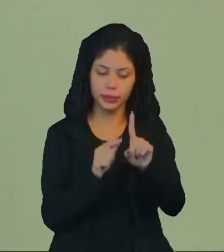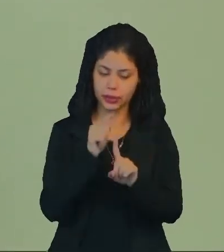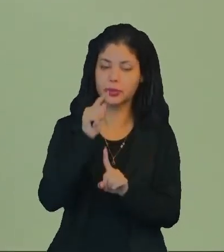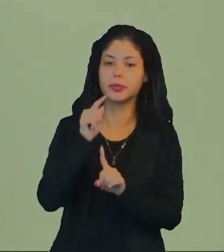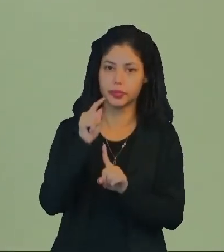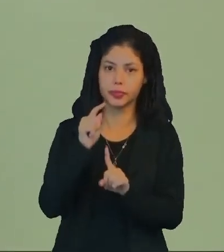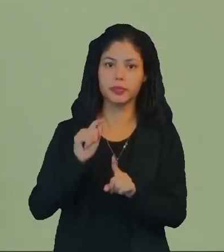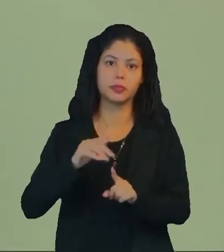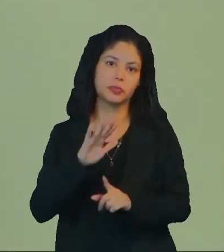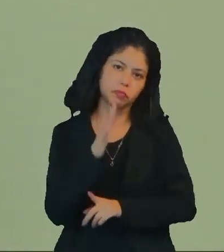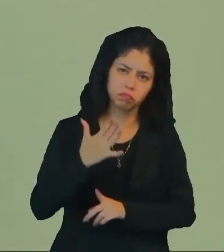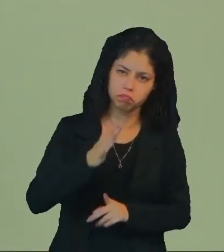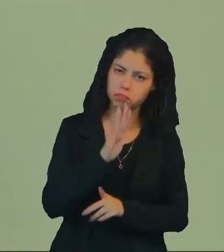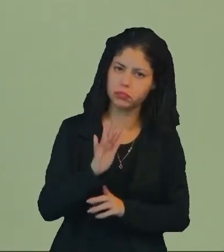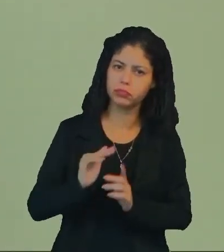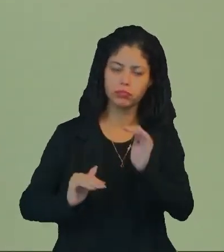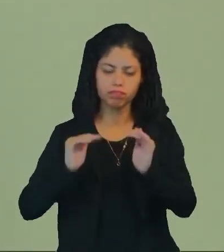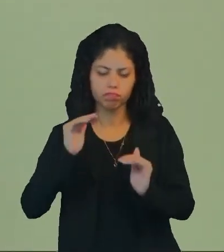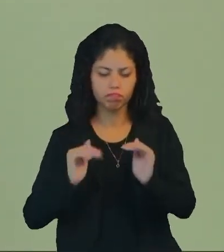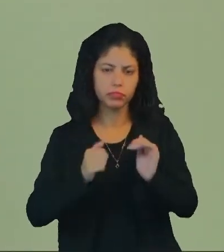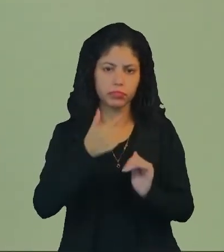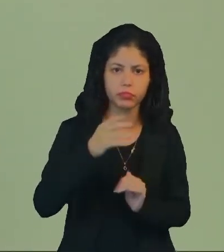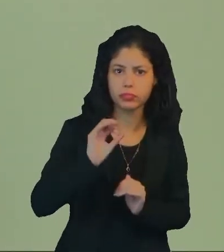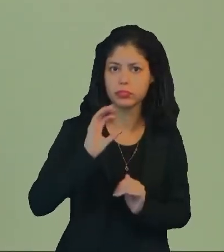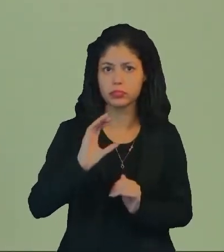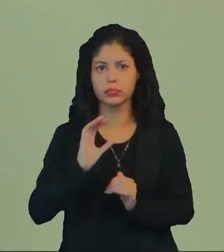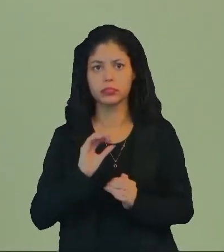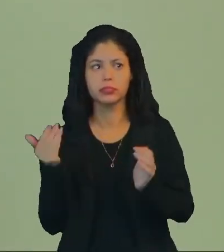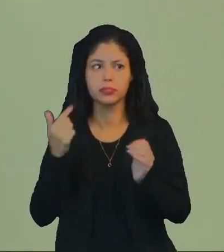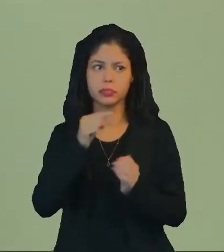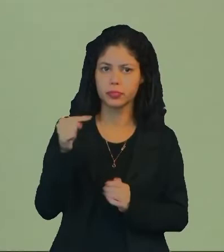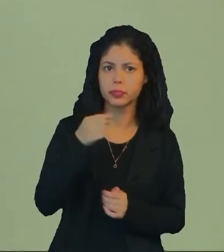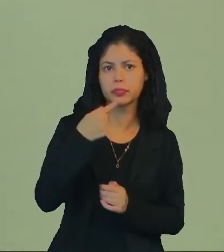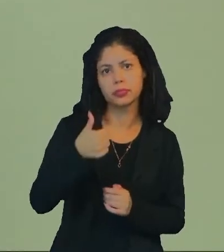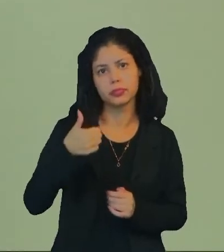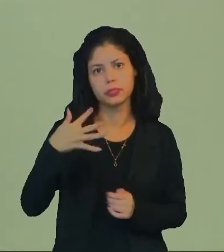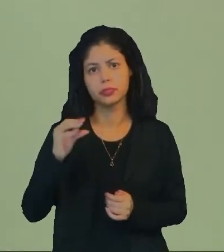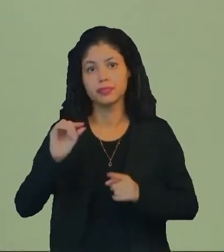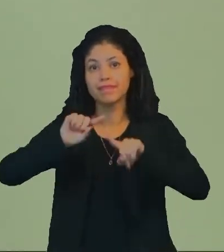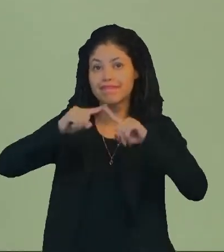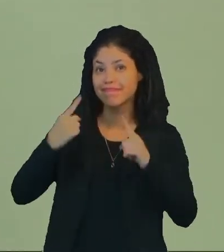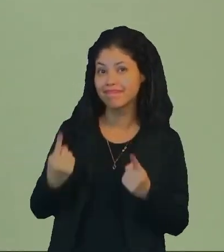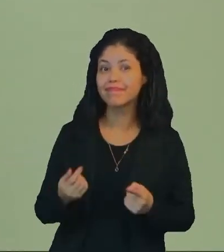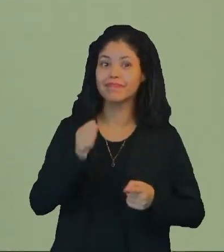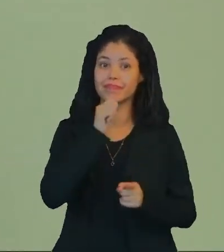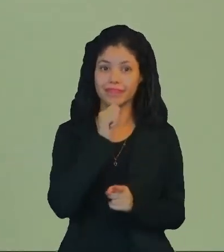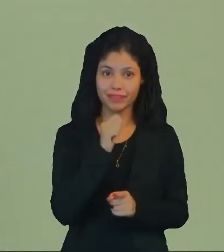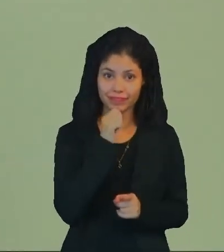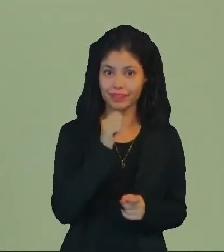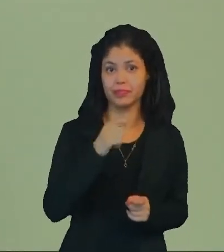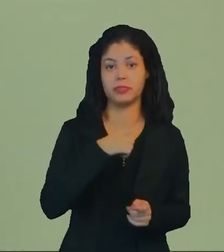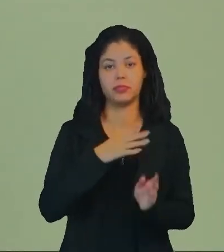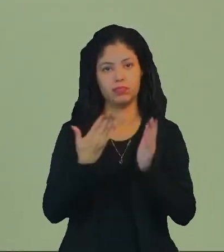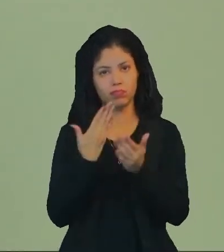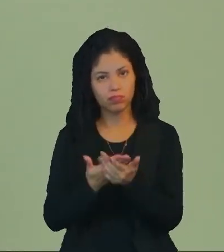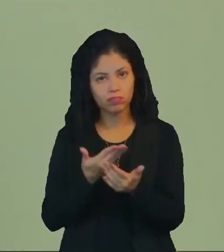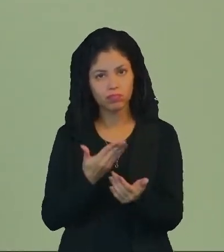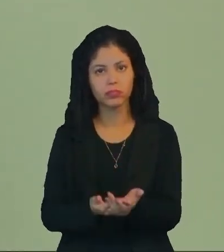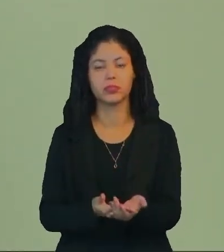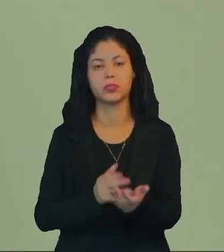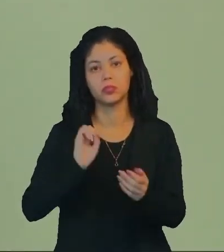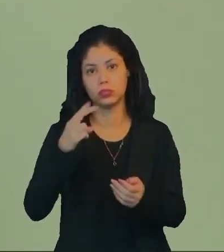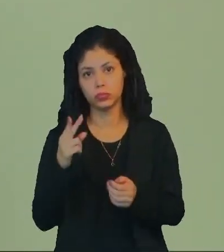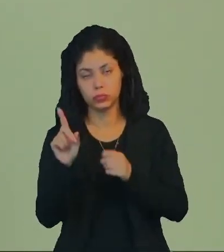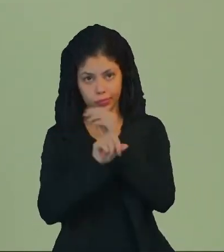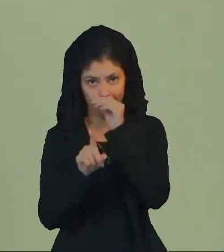temperatura, né? Tem uma temperatura aí que ela varia, né, de 20 graus Celsius até menos 140. Mas ainda tem que ter estudo se isso vai ser